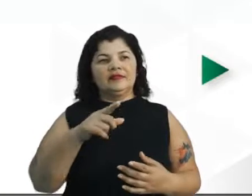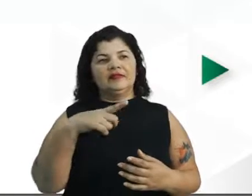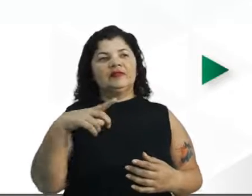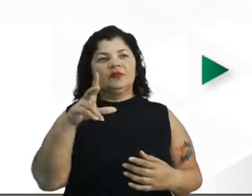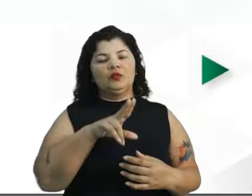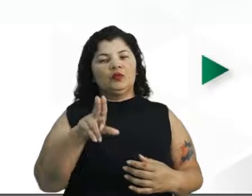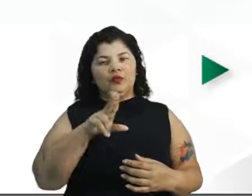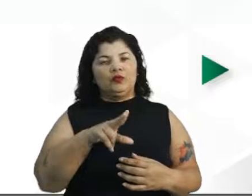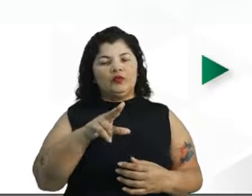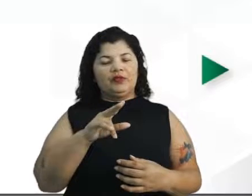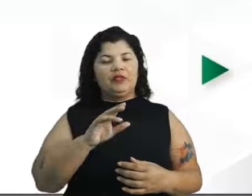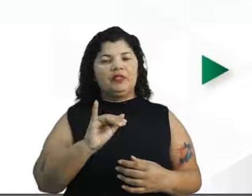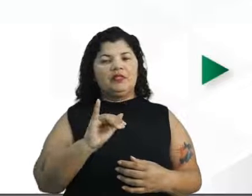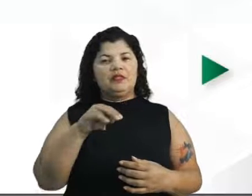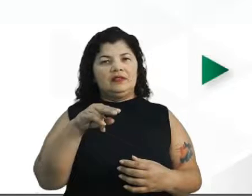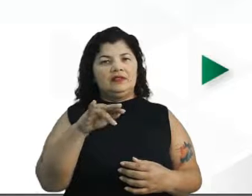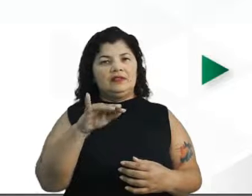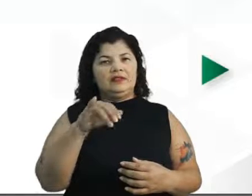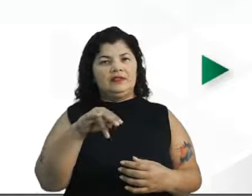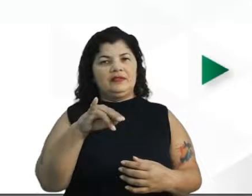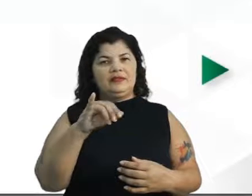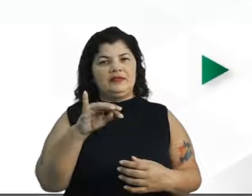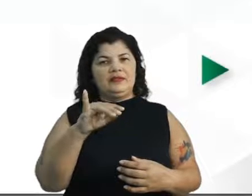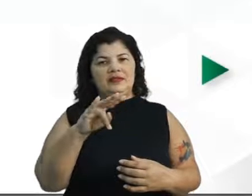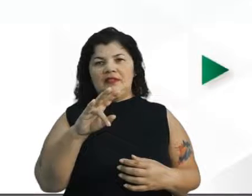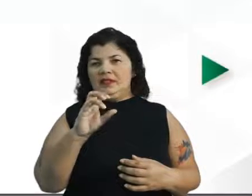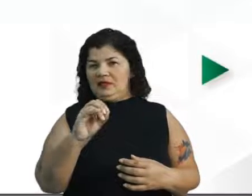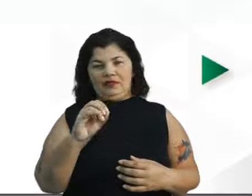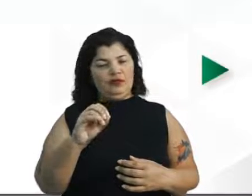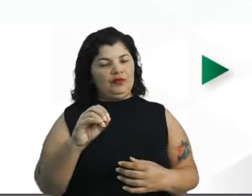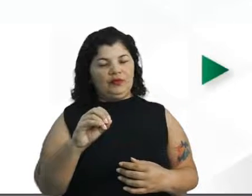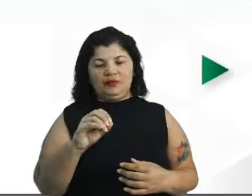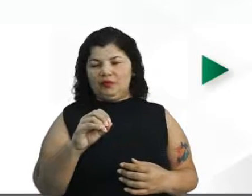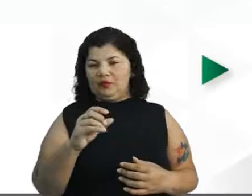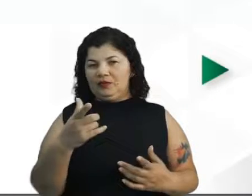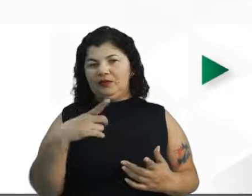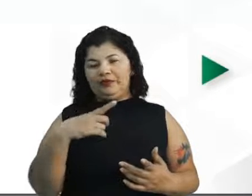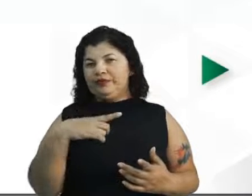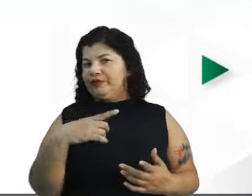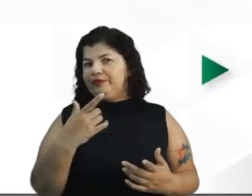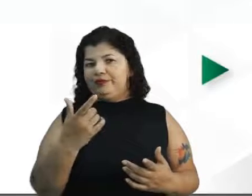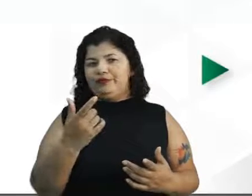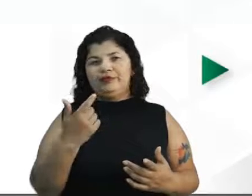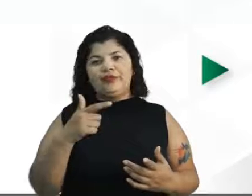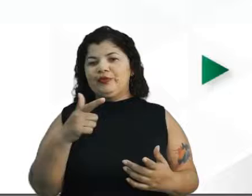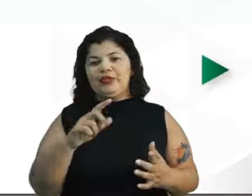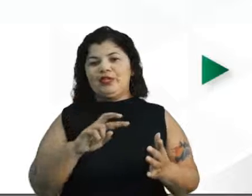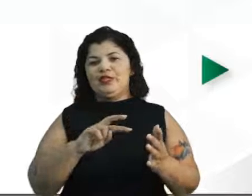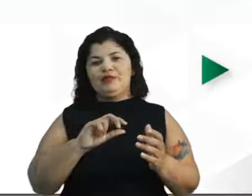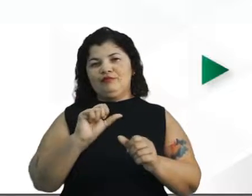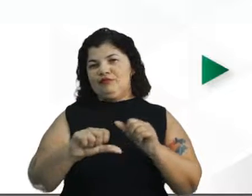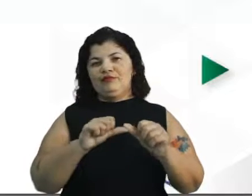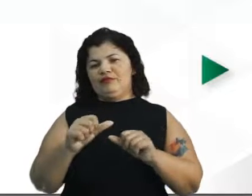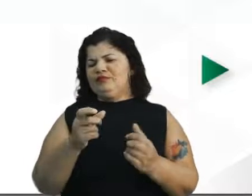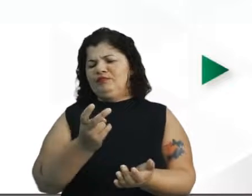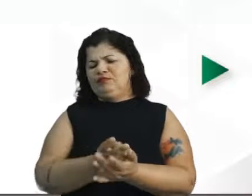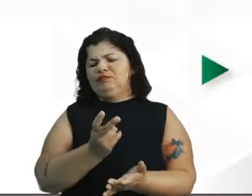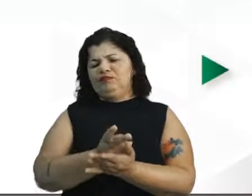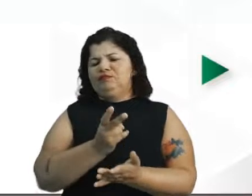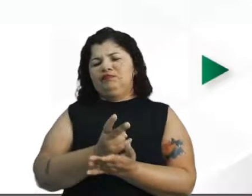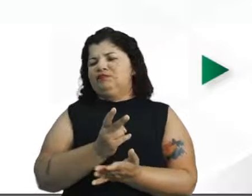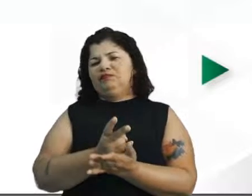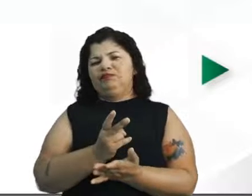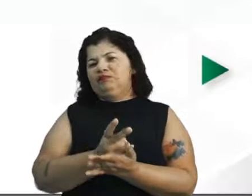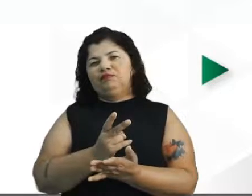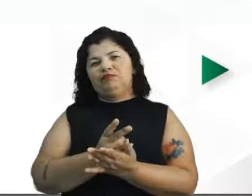infinitivo, que eu costumo dizer que o infinitivo ele tem 0% de conjugação. É um verbo do jeito que está